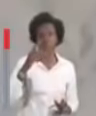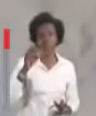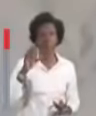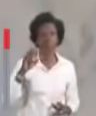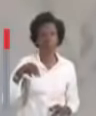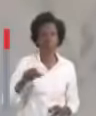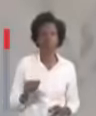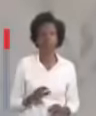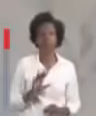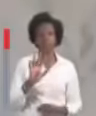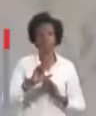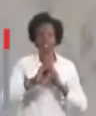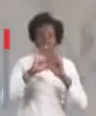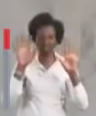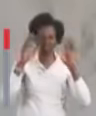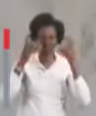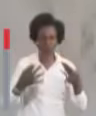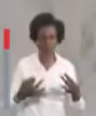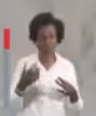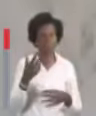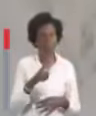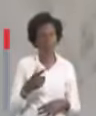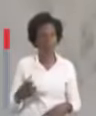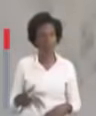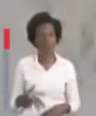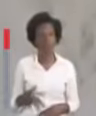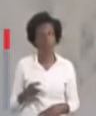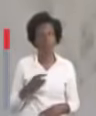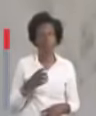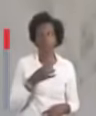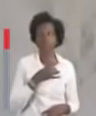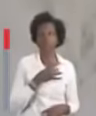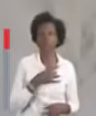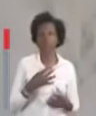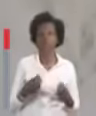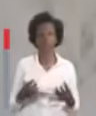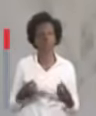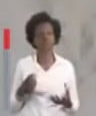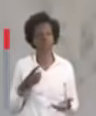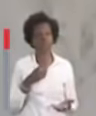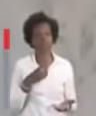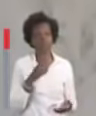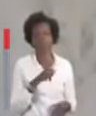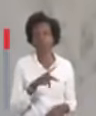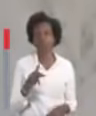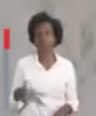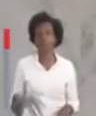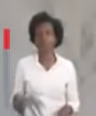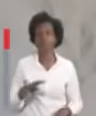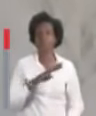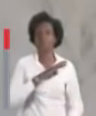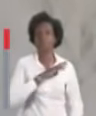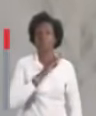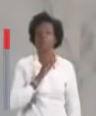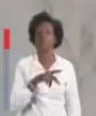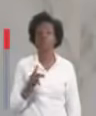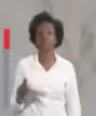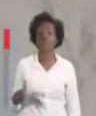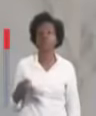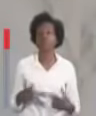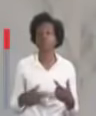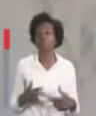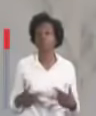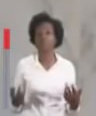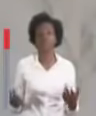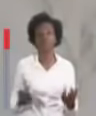mais uma nada concreto do seu presidente isso gera uma insegurança muito grande nesse professores os nossos colegas professores